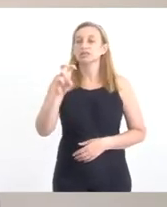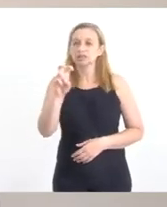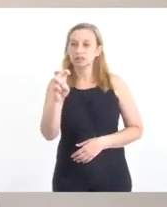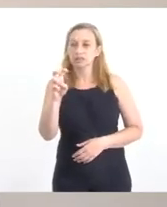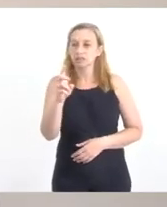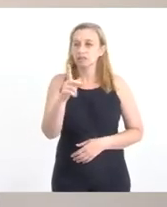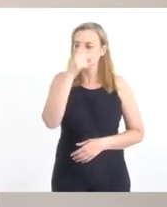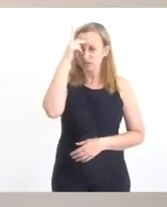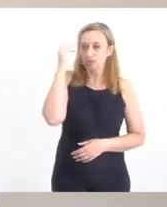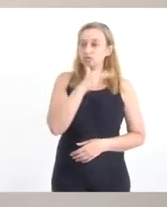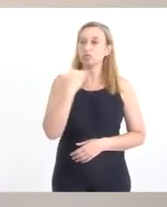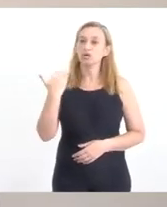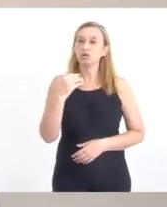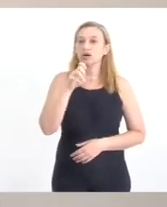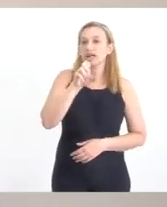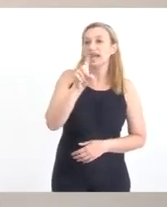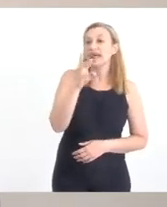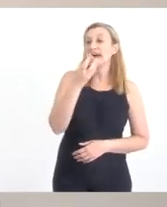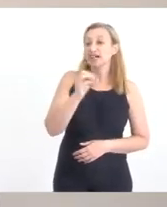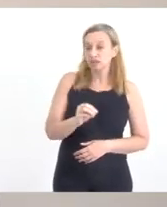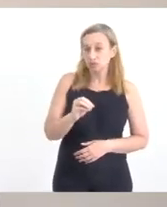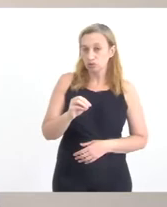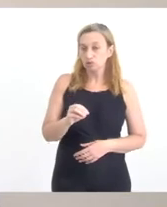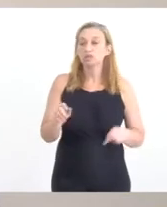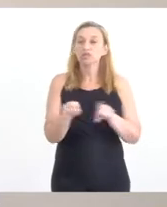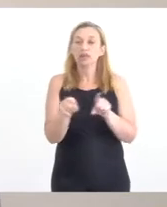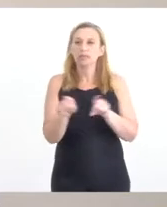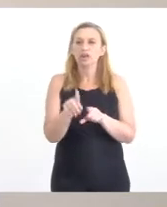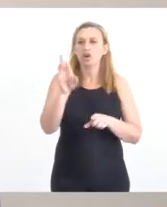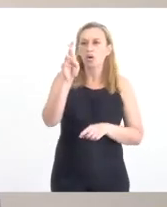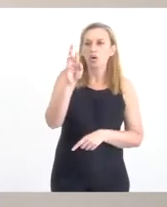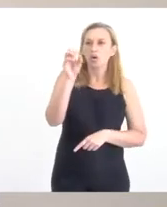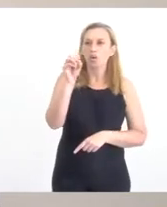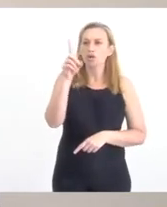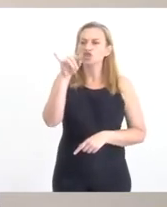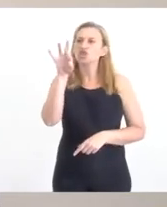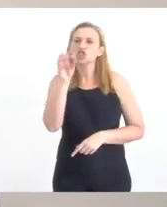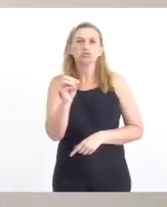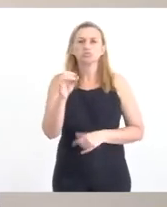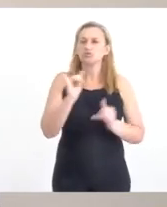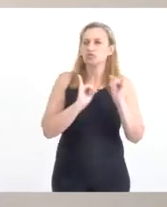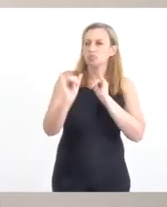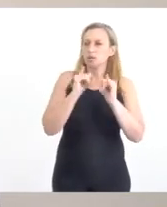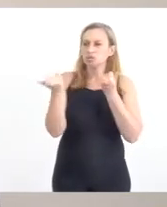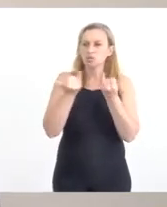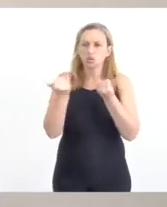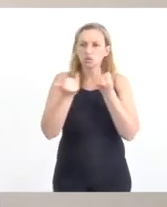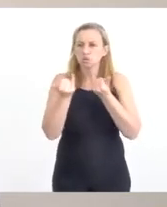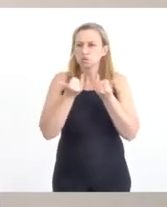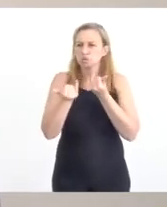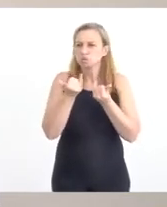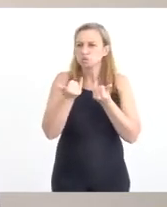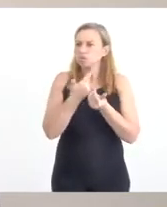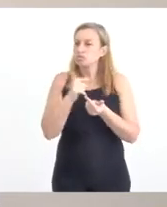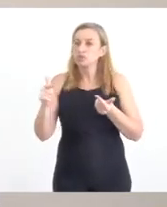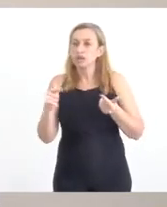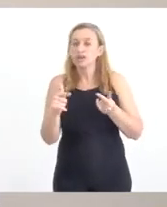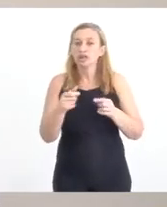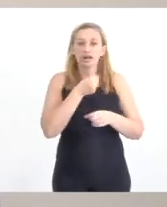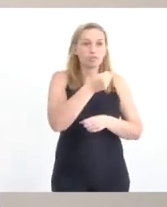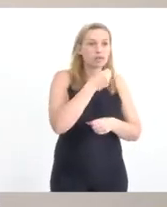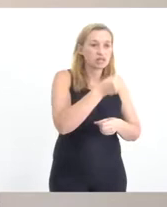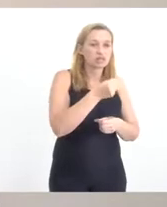básica e voltando para casa em Cordovil e o Rodrigo que a gente não tem informações porque imprensa não traz Mas